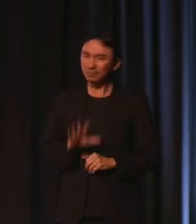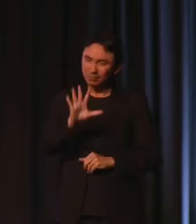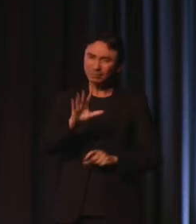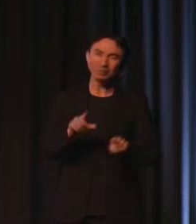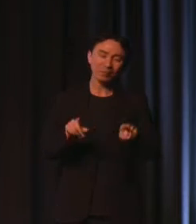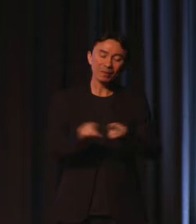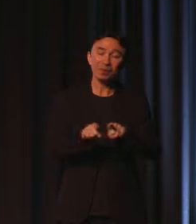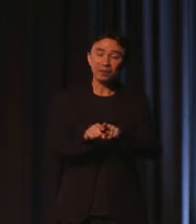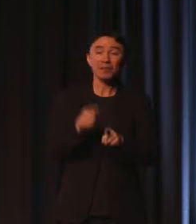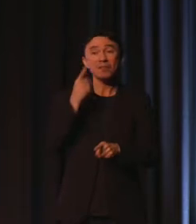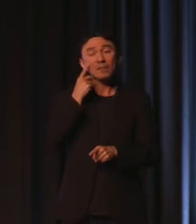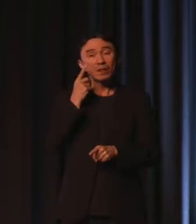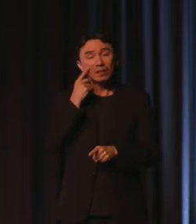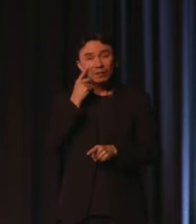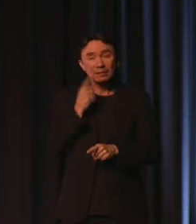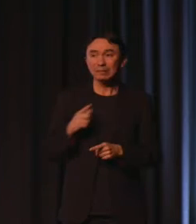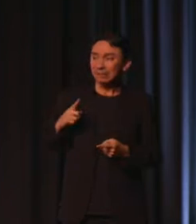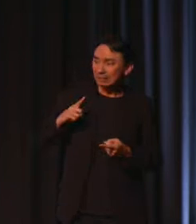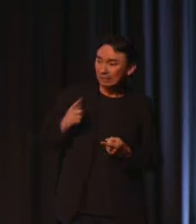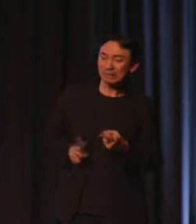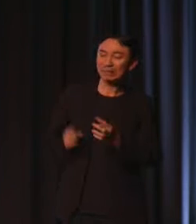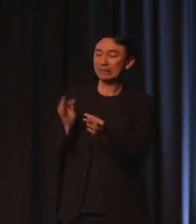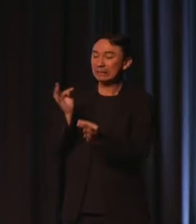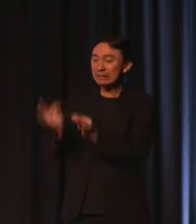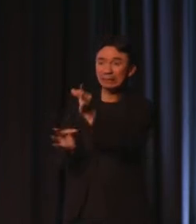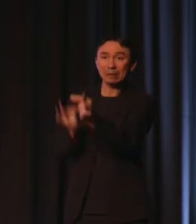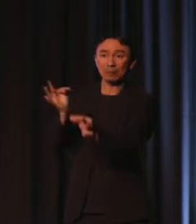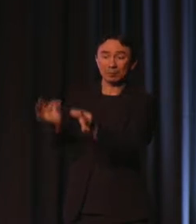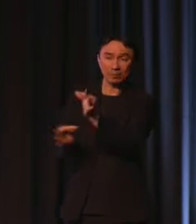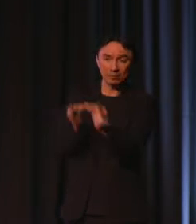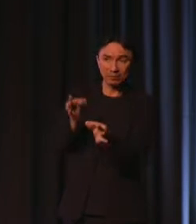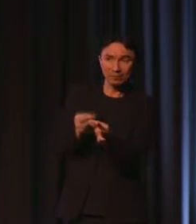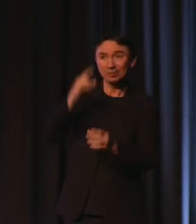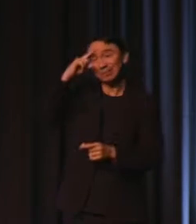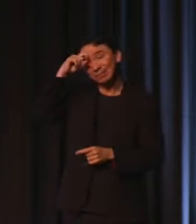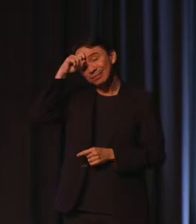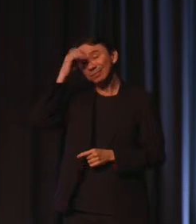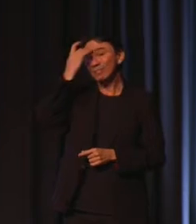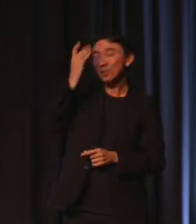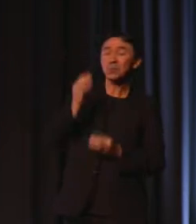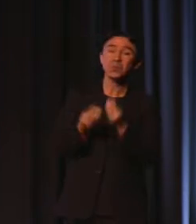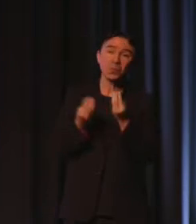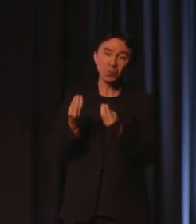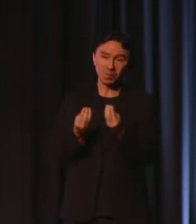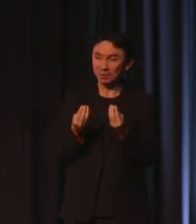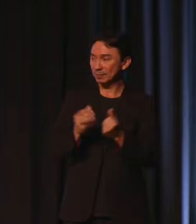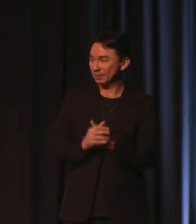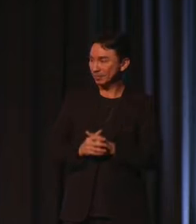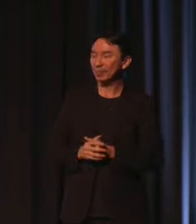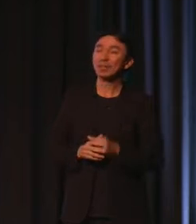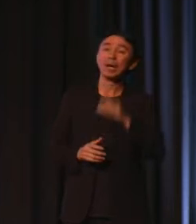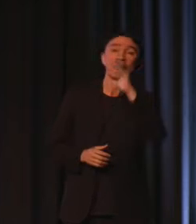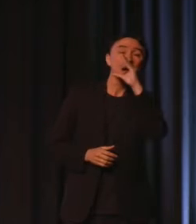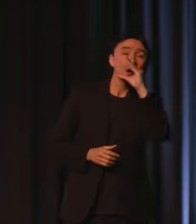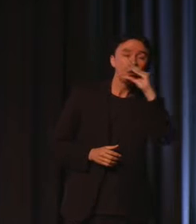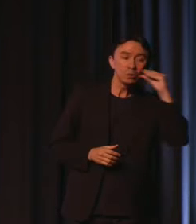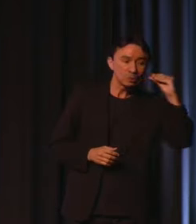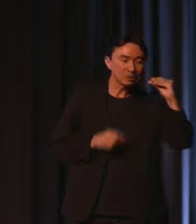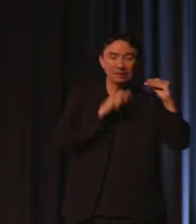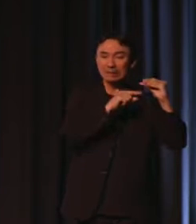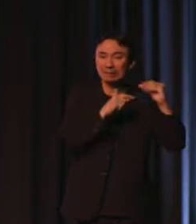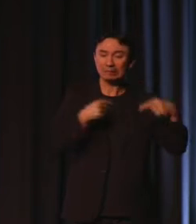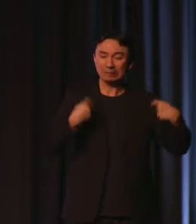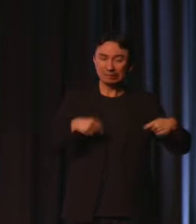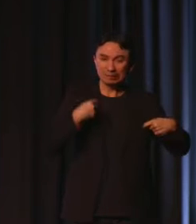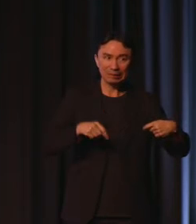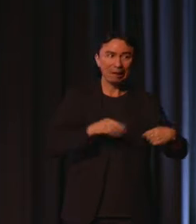pouco, né, das dificuldades no tratamento? Aqui eu acho que a gente consegue enxergar claramente que para o adulto, né, esse deslocamento até